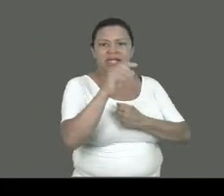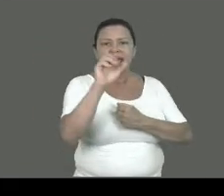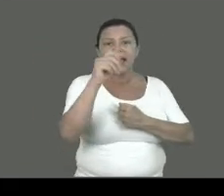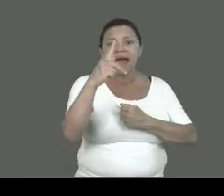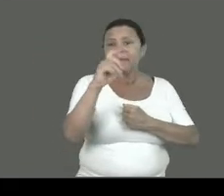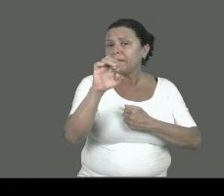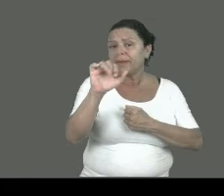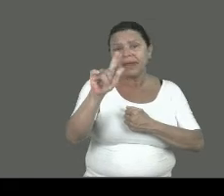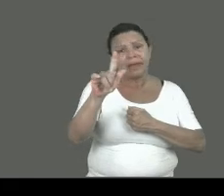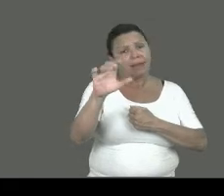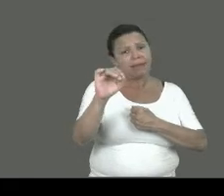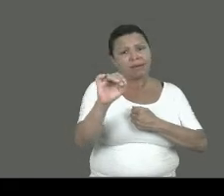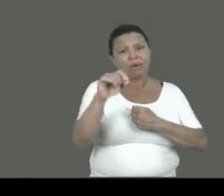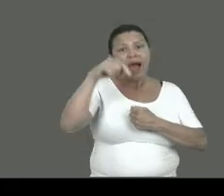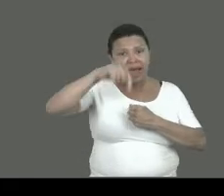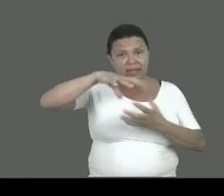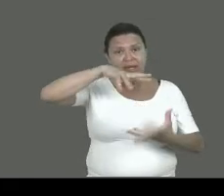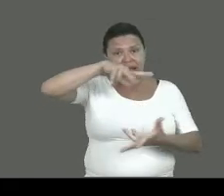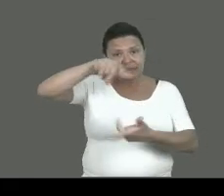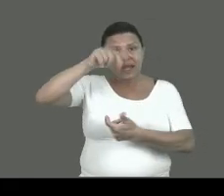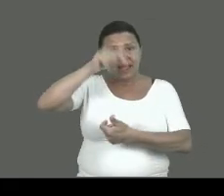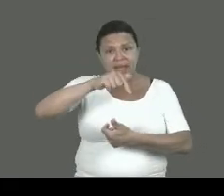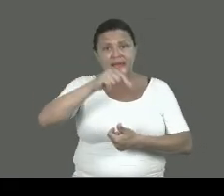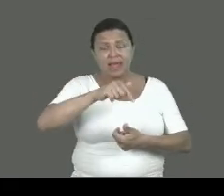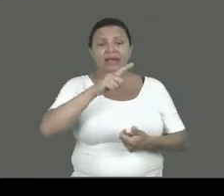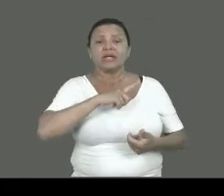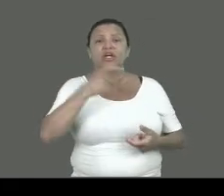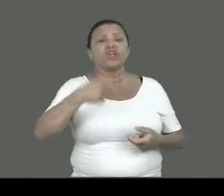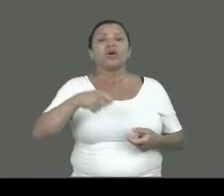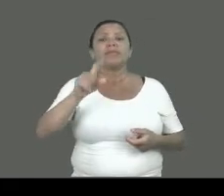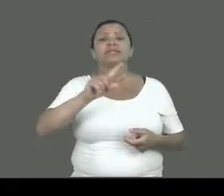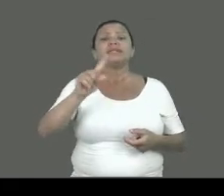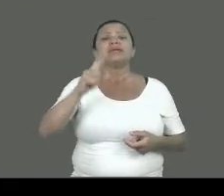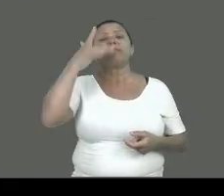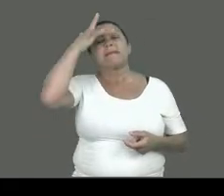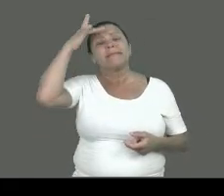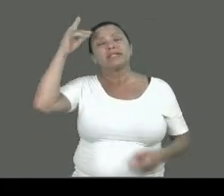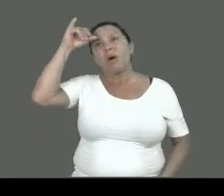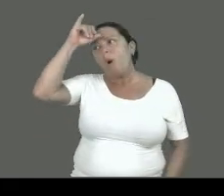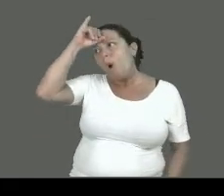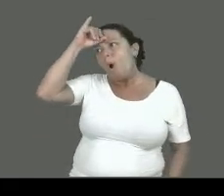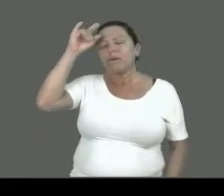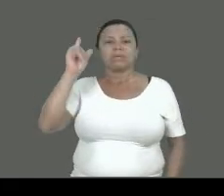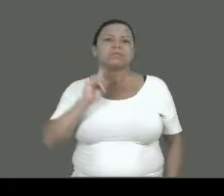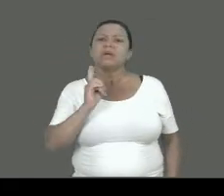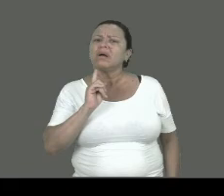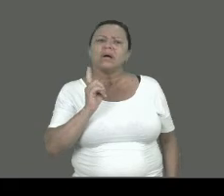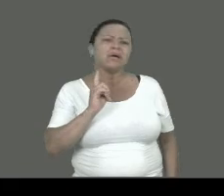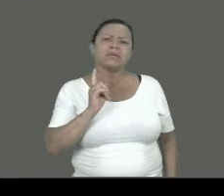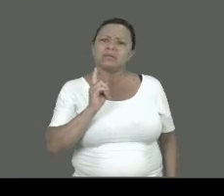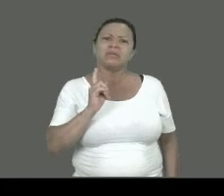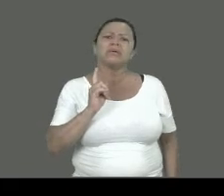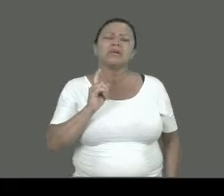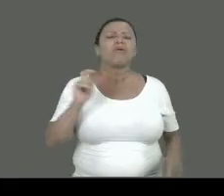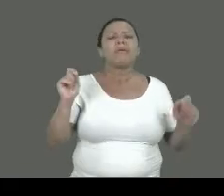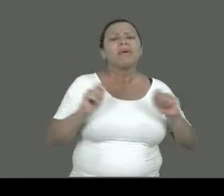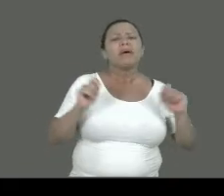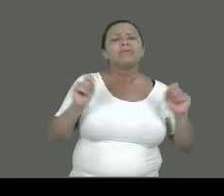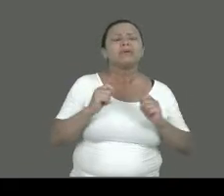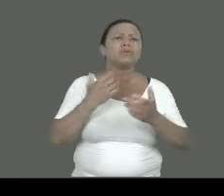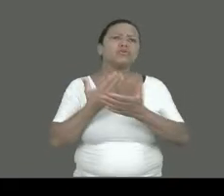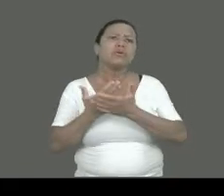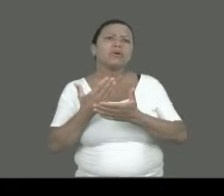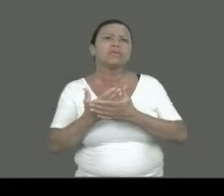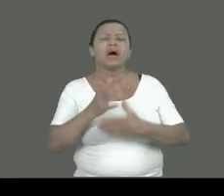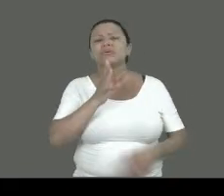conhece que vem para o planeta Terra e não precisa ser uma pessoa ignorante, não precisa ser uma pessoa que não teve uma capacidade de estudar